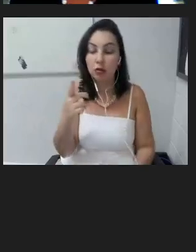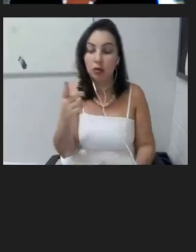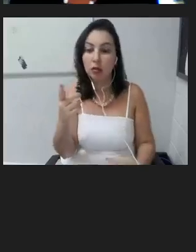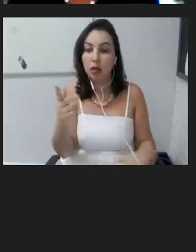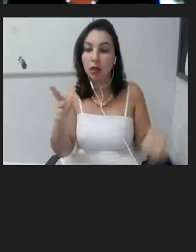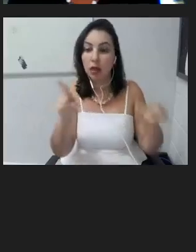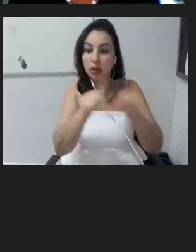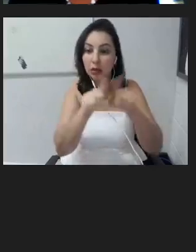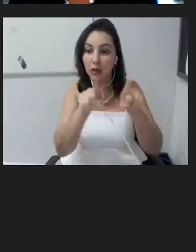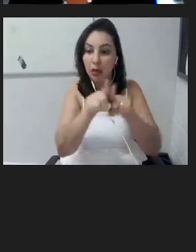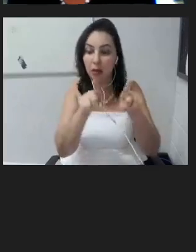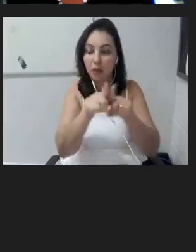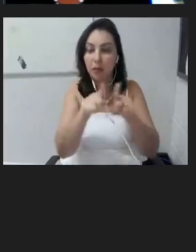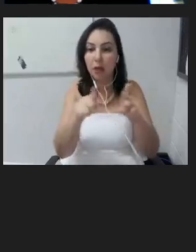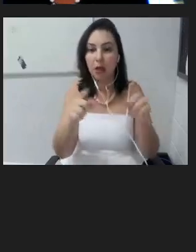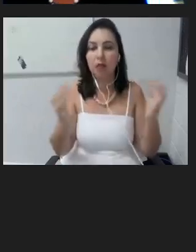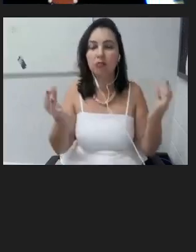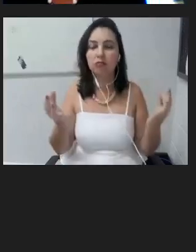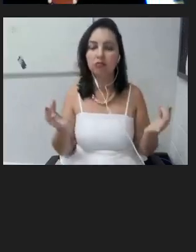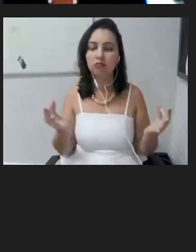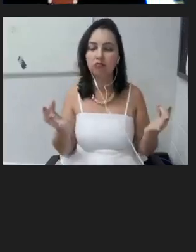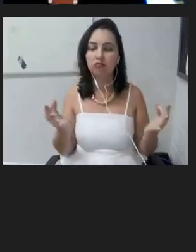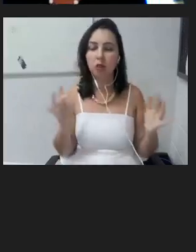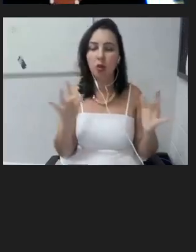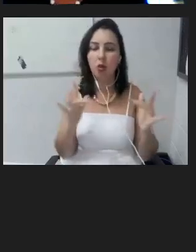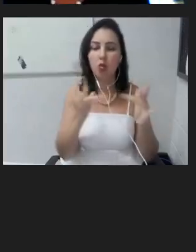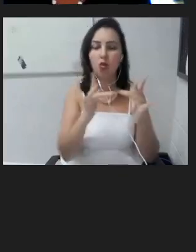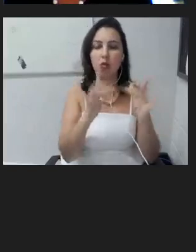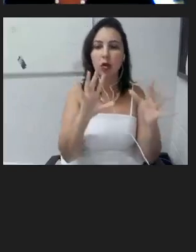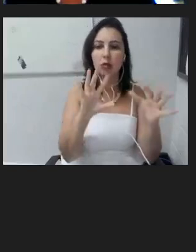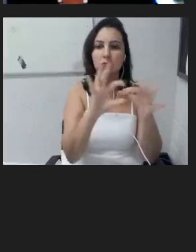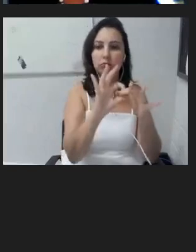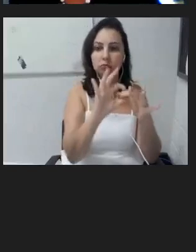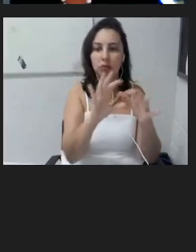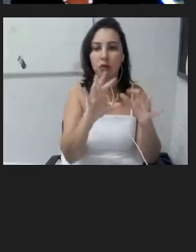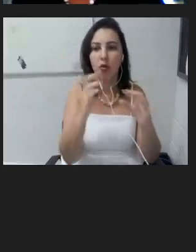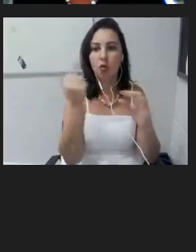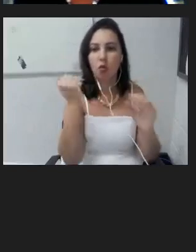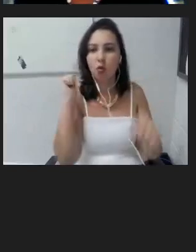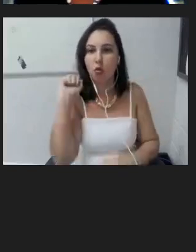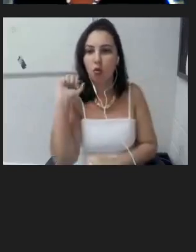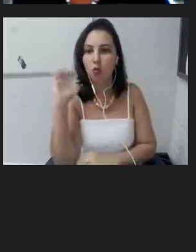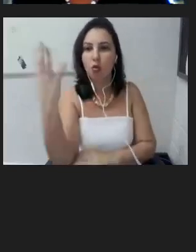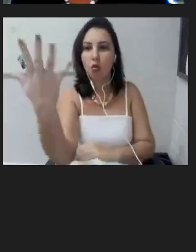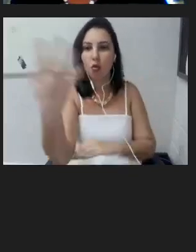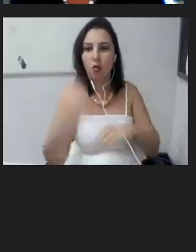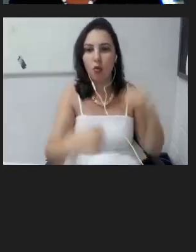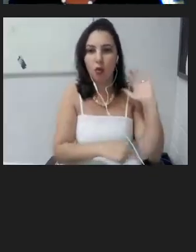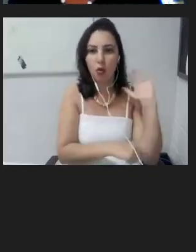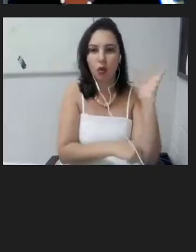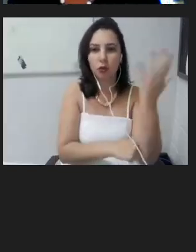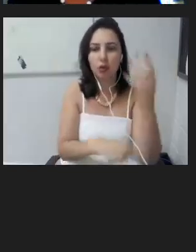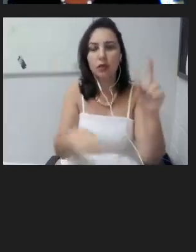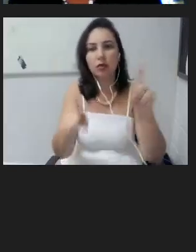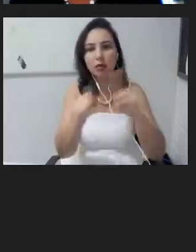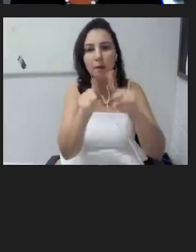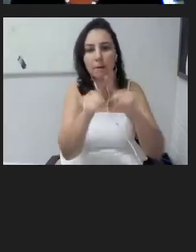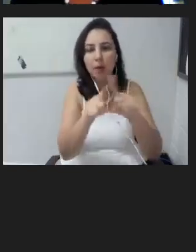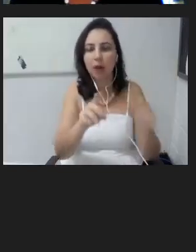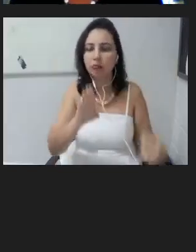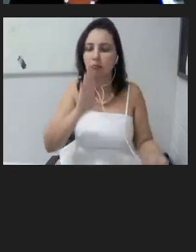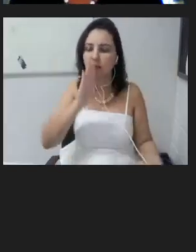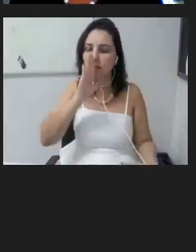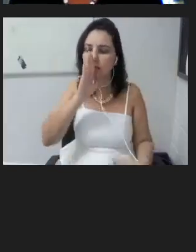espiritual, meditação, conexão com a natureza, o silêncio que é tão precioso. Ao mesmo tempo,